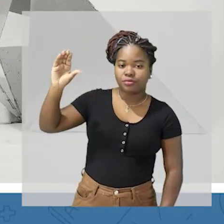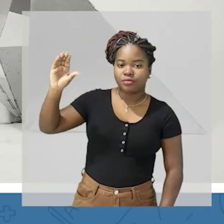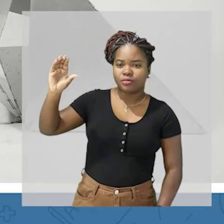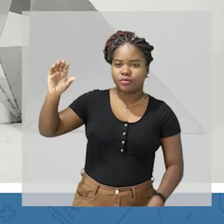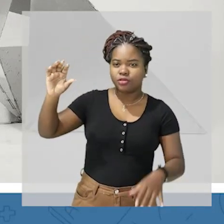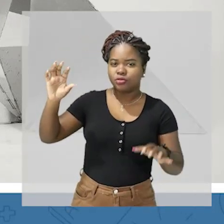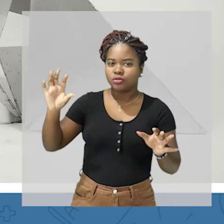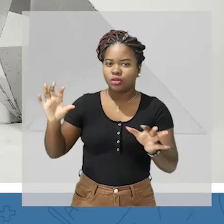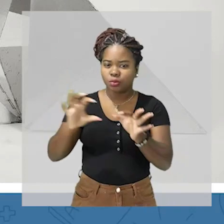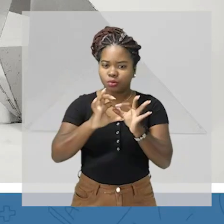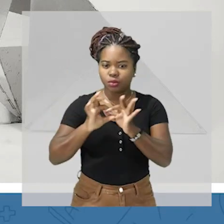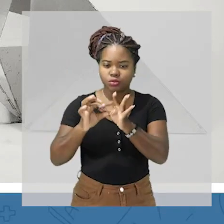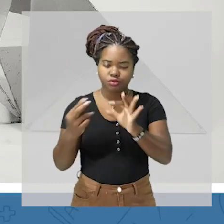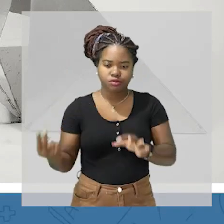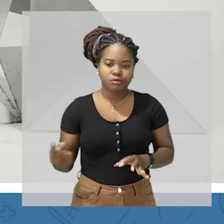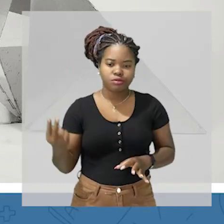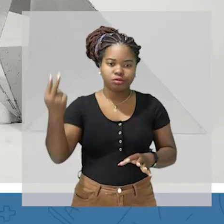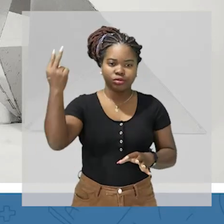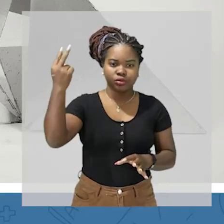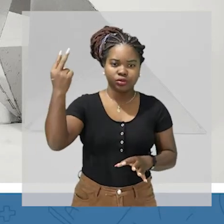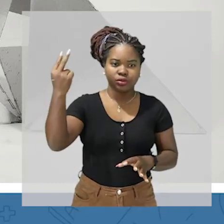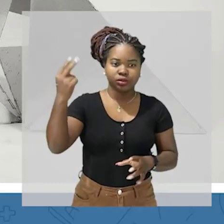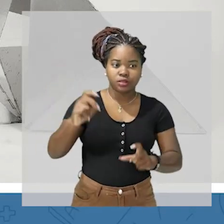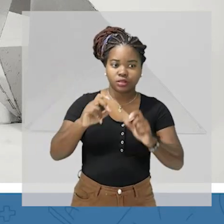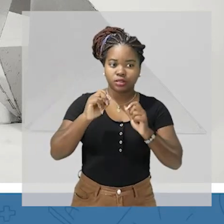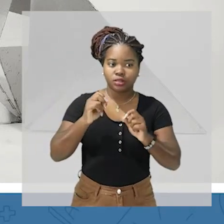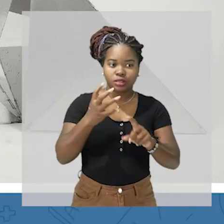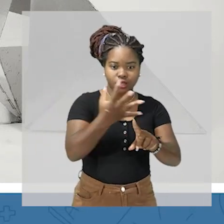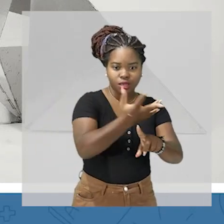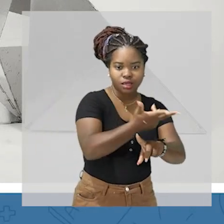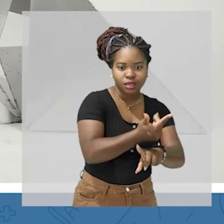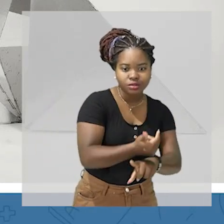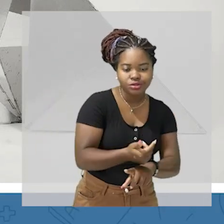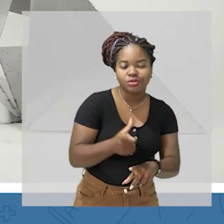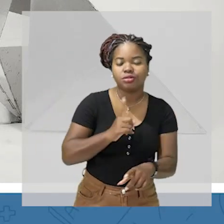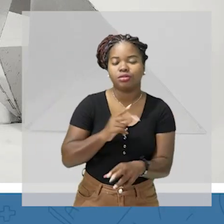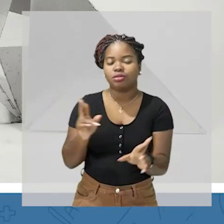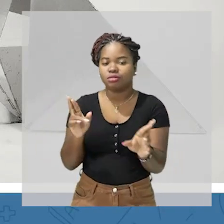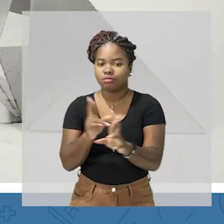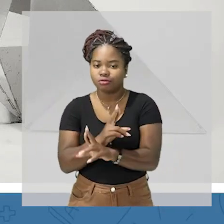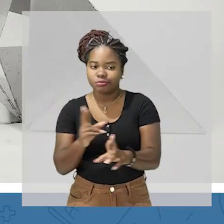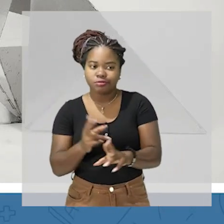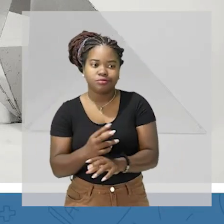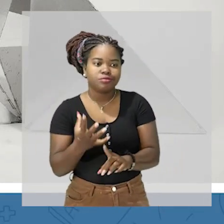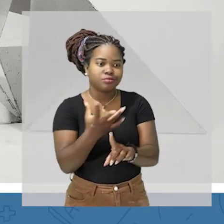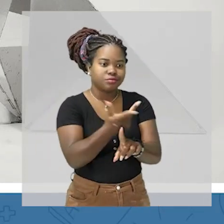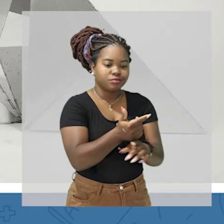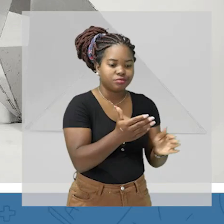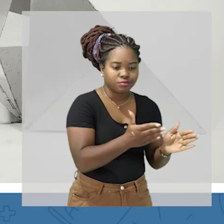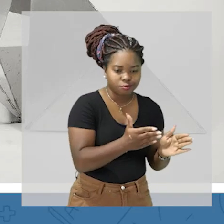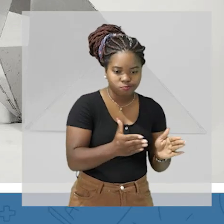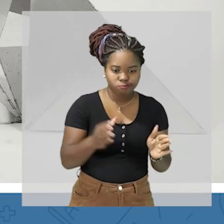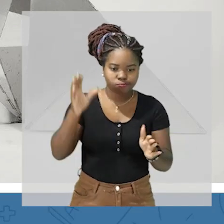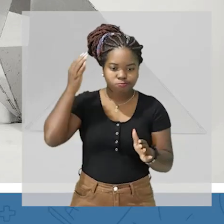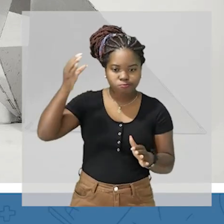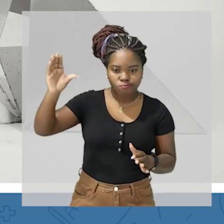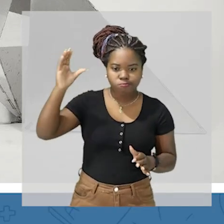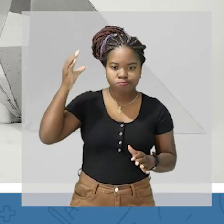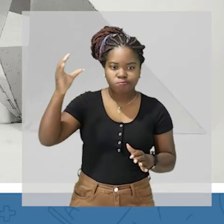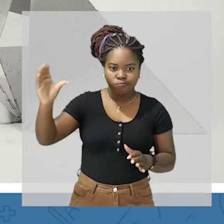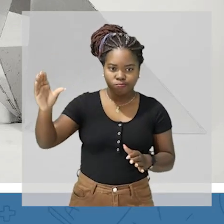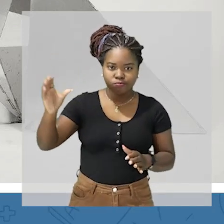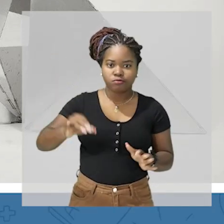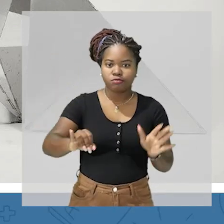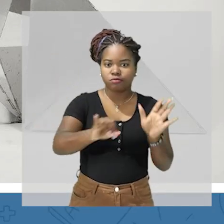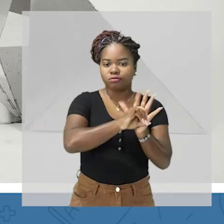valores no qual a arte está inserida. Então, a arte faz parte do processo cultural e identificação de um